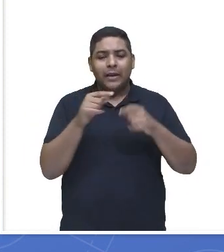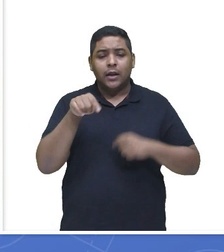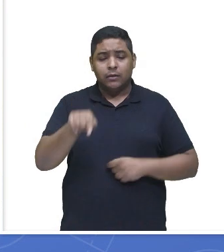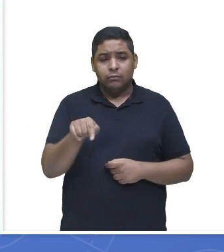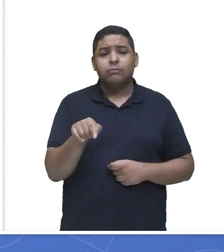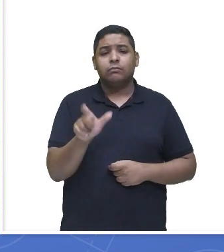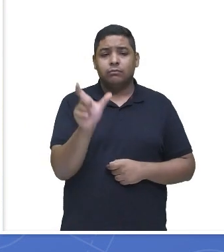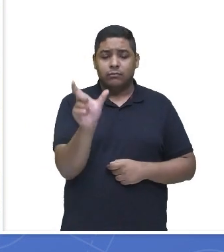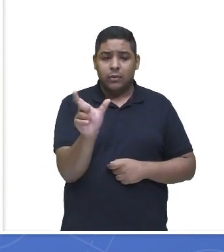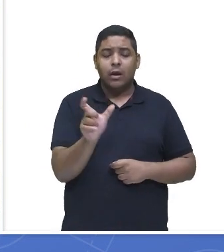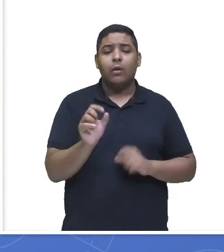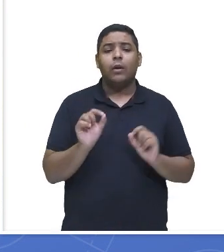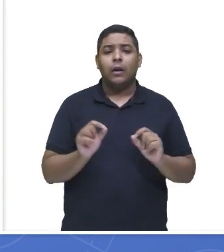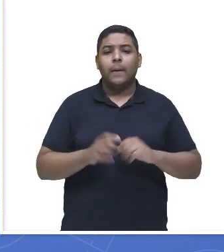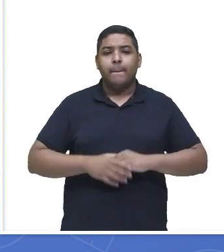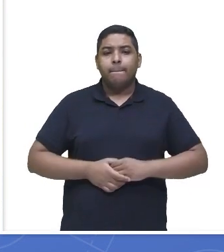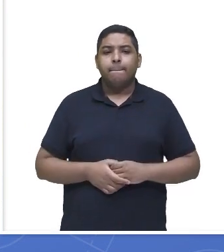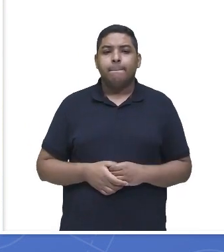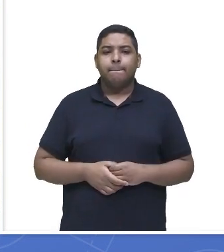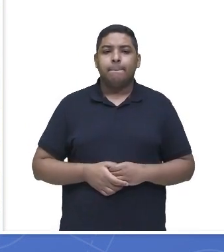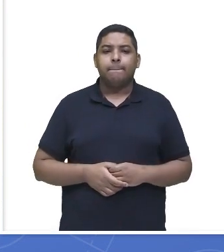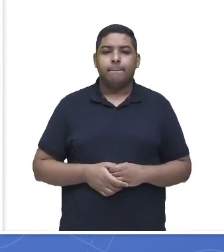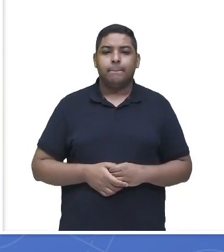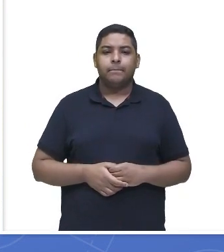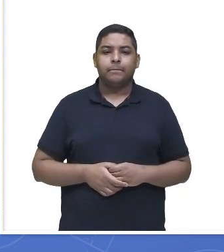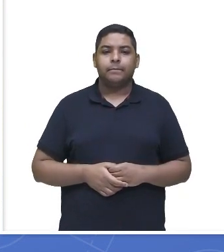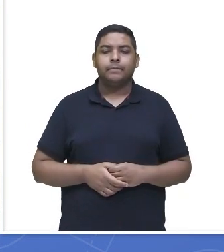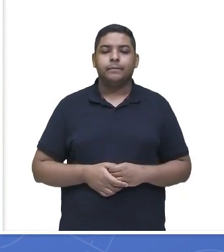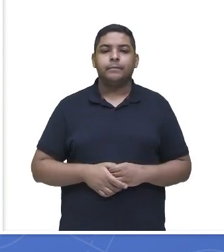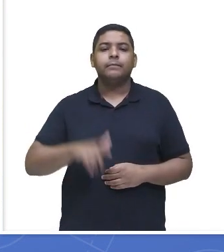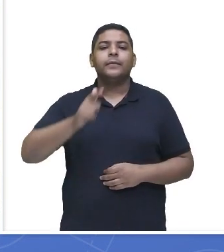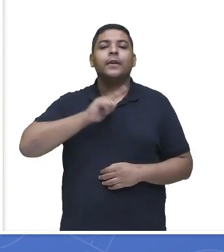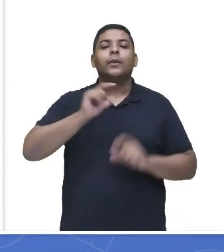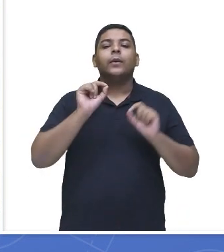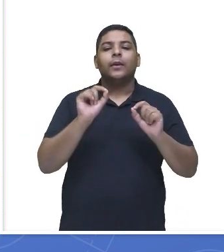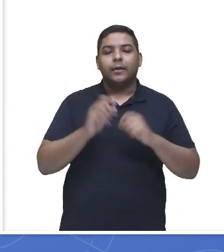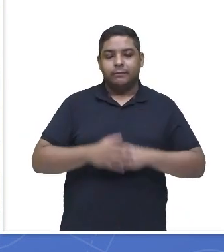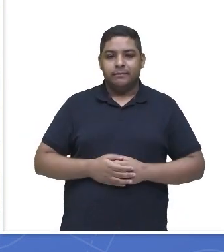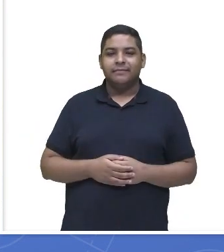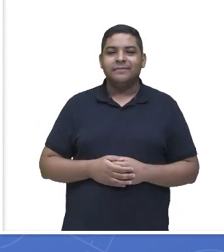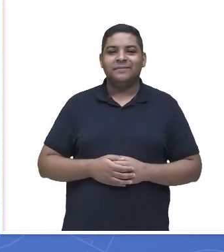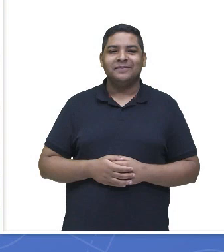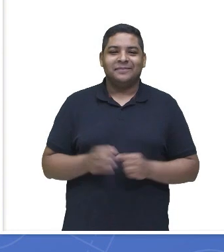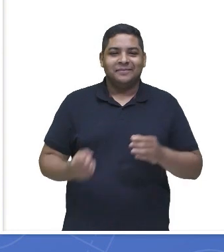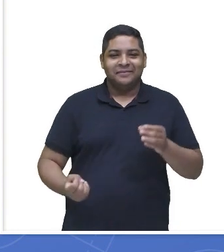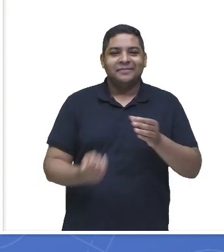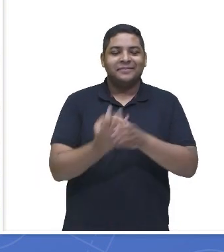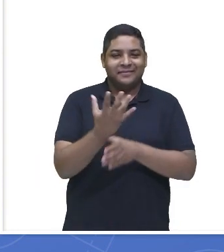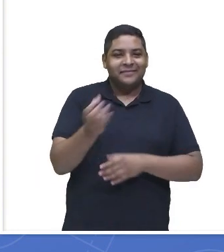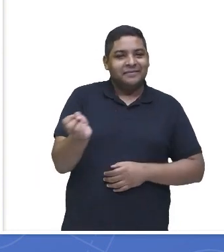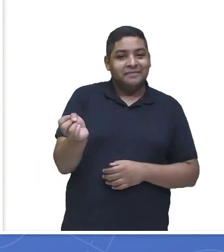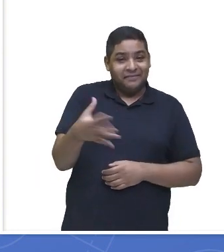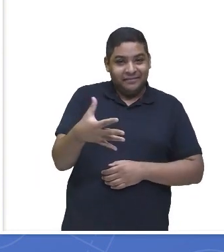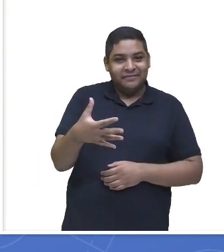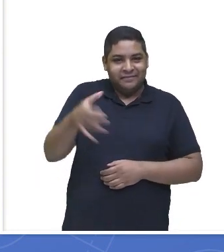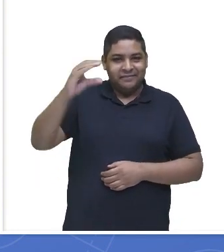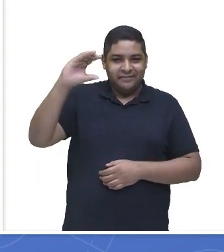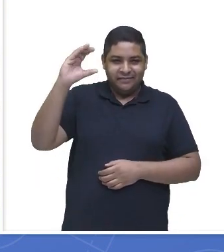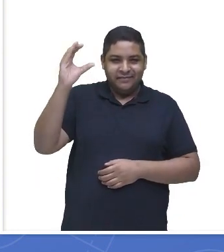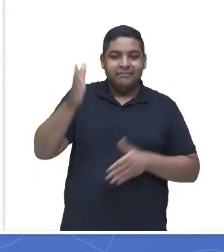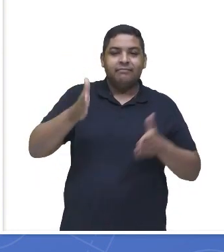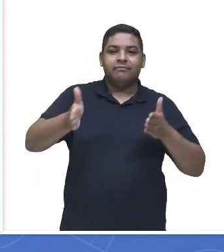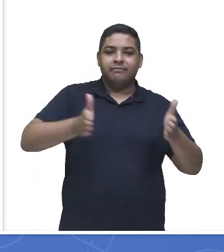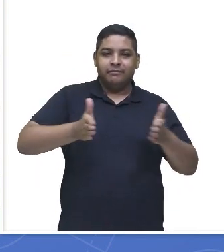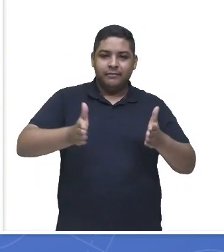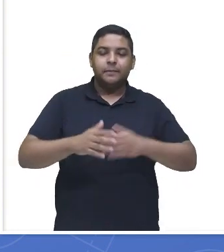questão, ele vai nos dizer o seguinte, tendo em vista o surgimento de novas ciências na